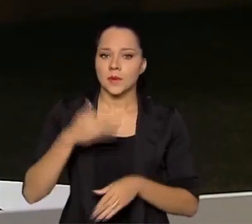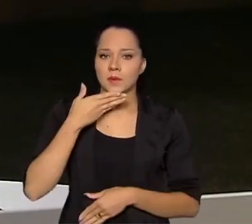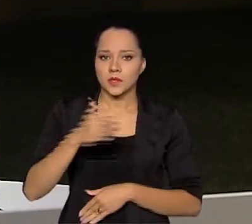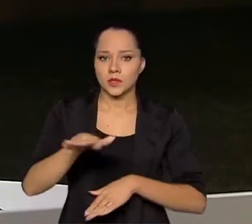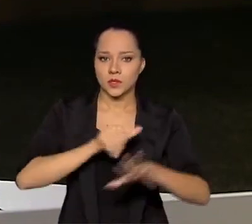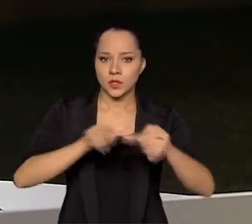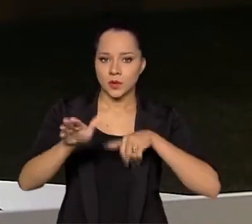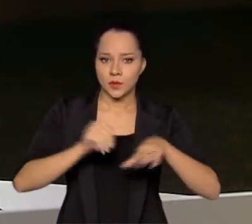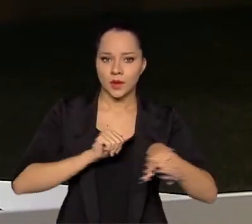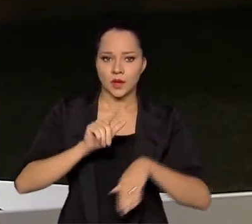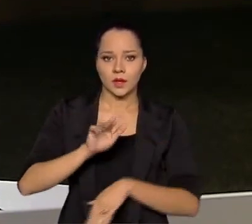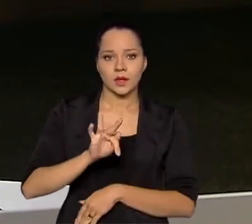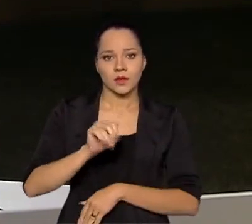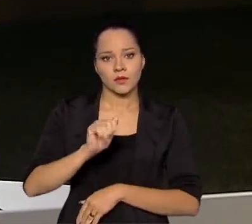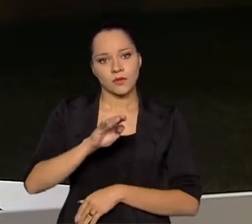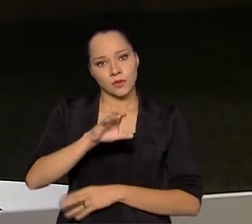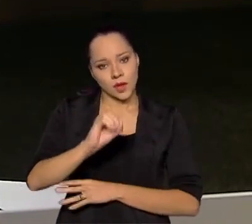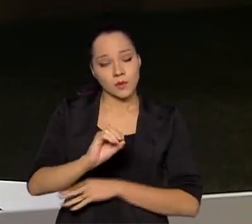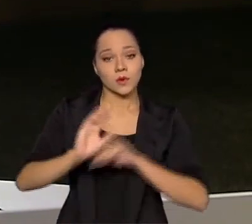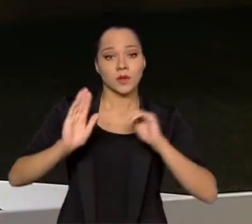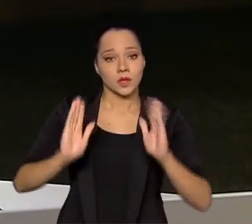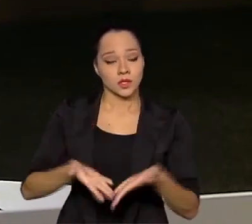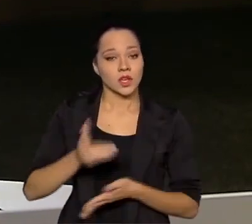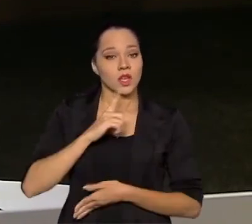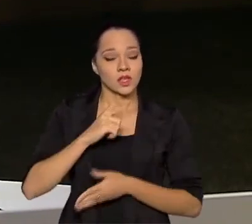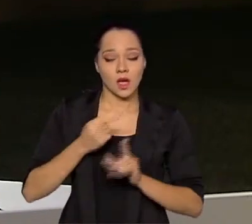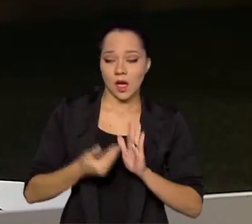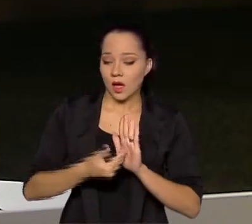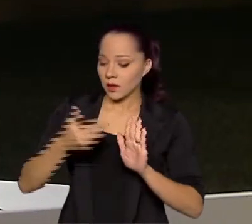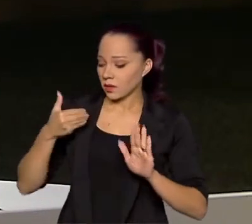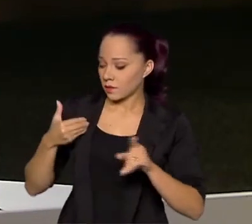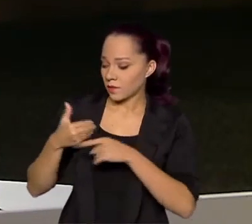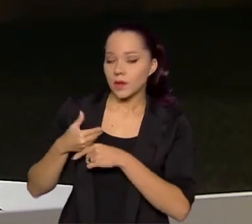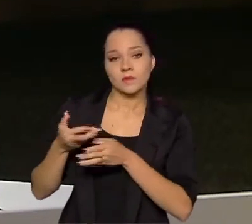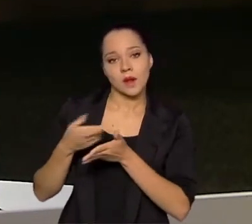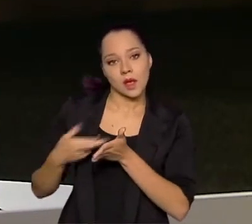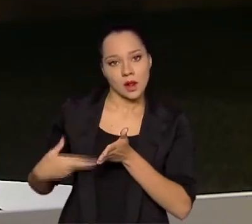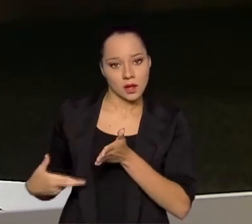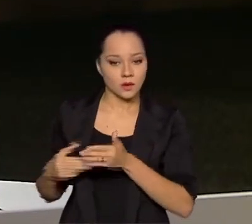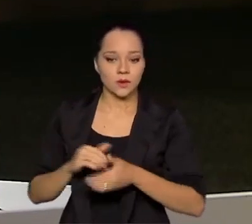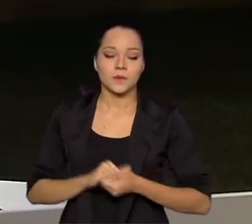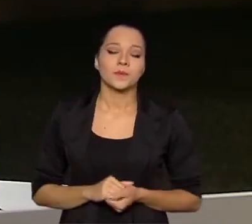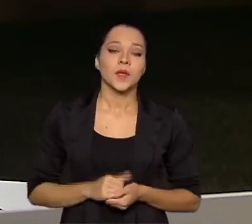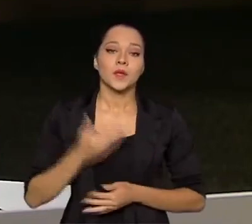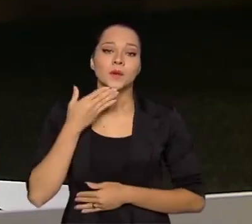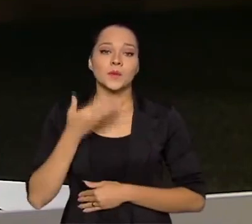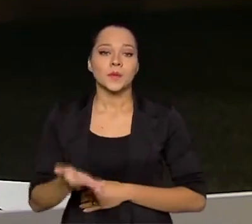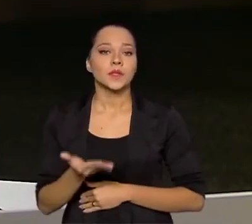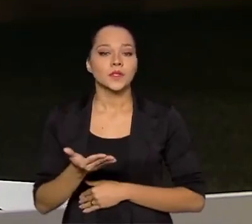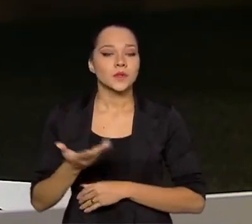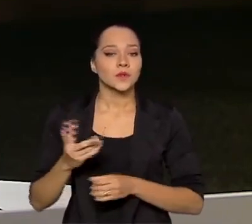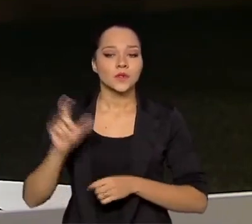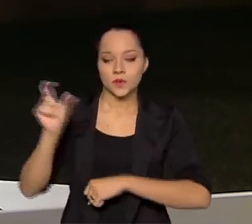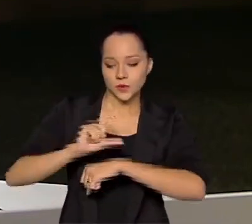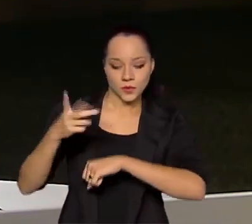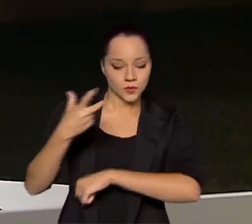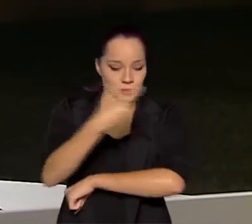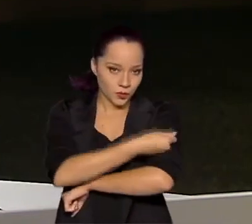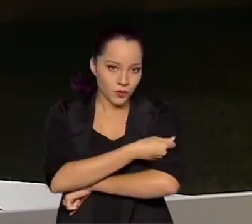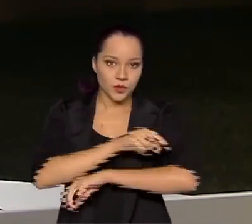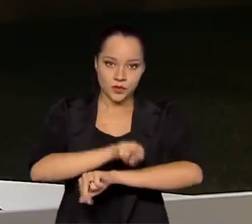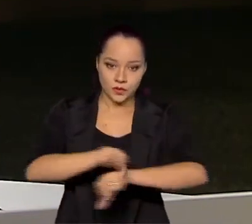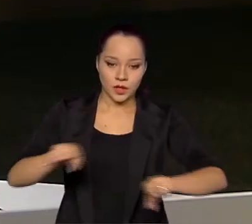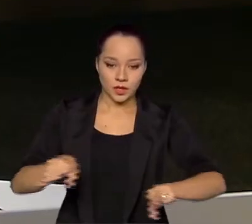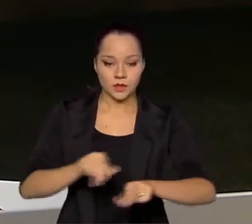convocação do senhor Fábio Weingarten, que já estava antecipado pelo próprio relator. da convocação dos imunizantes, diferentes